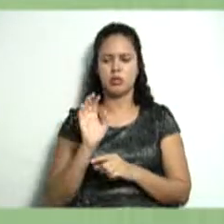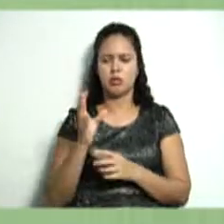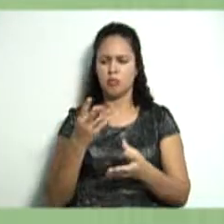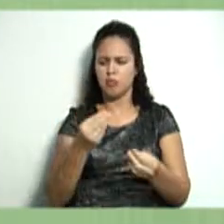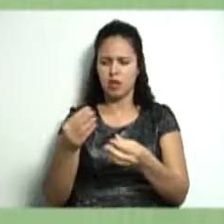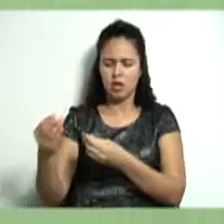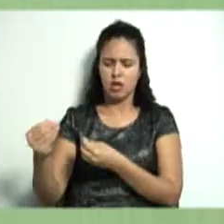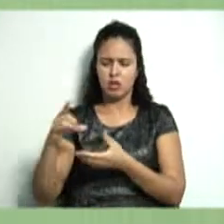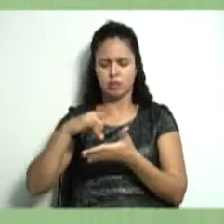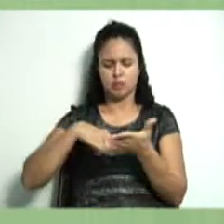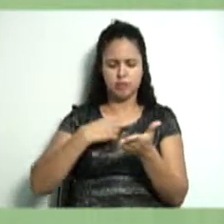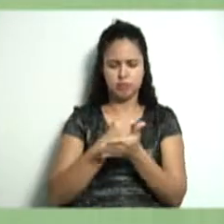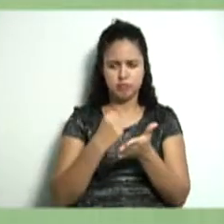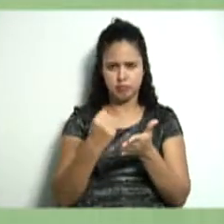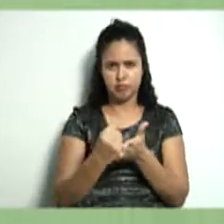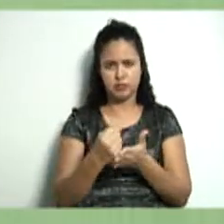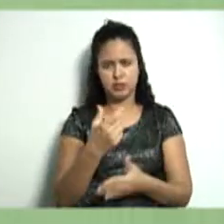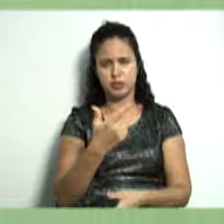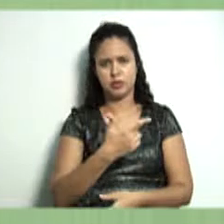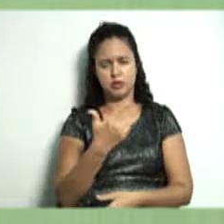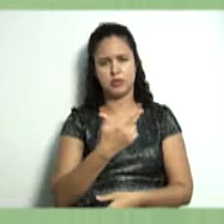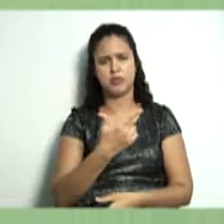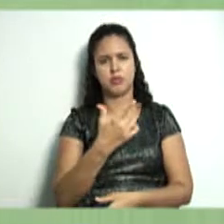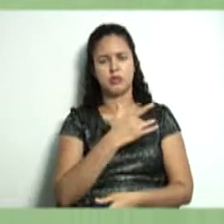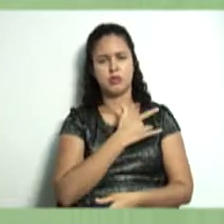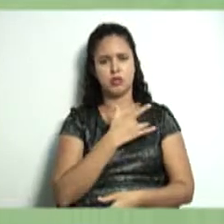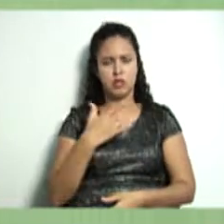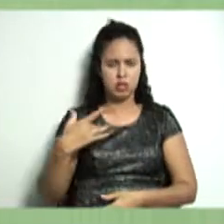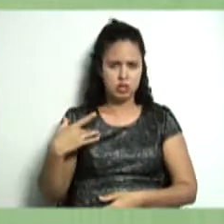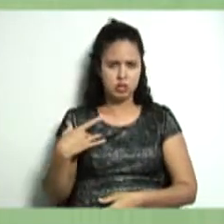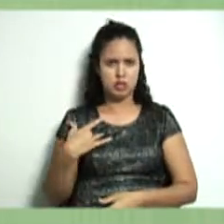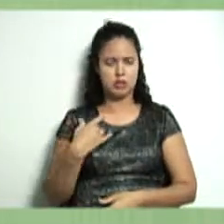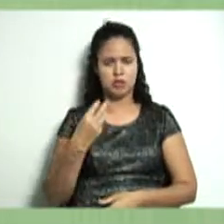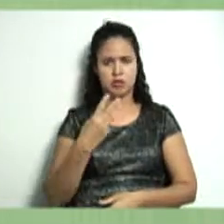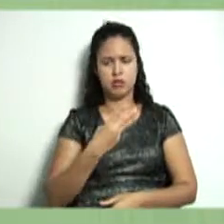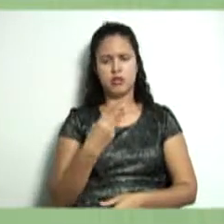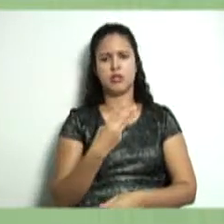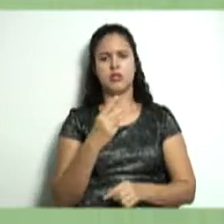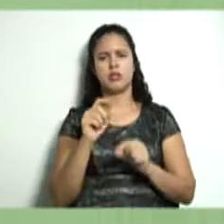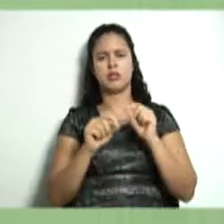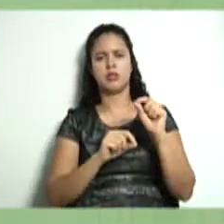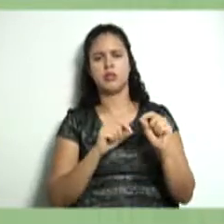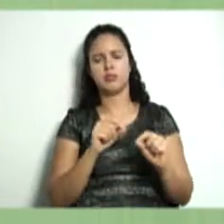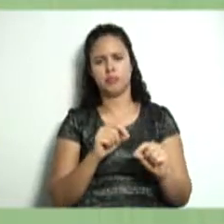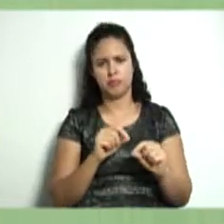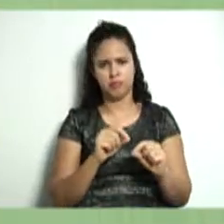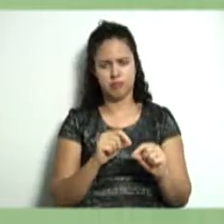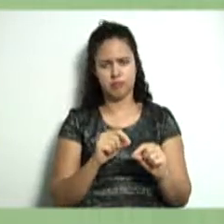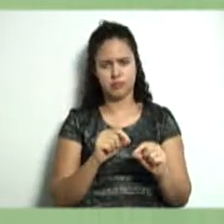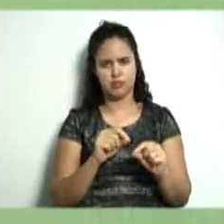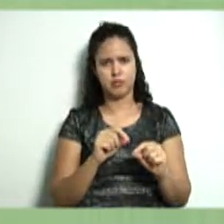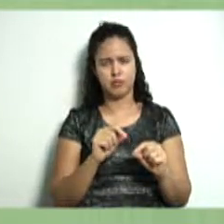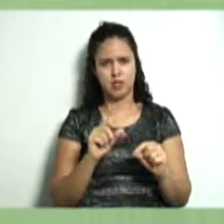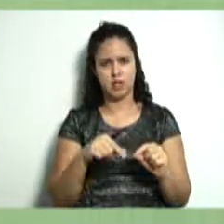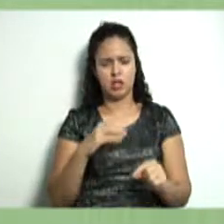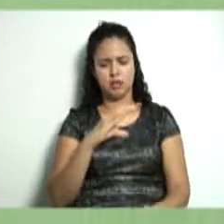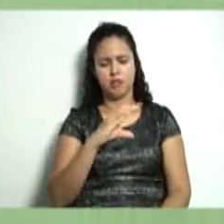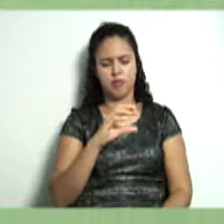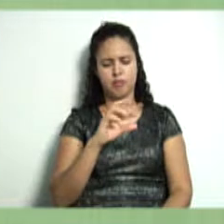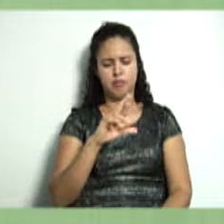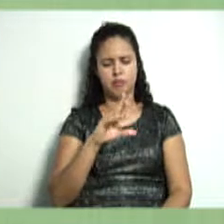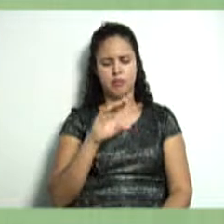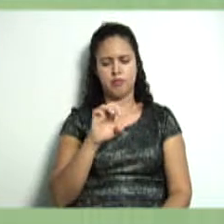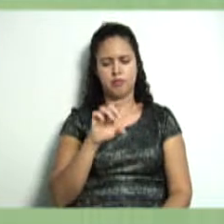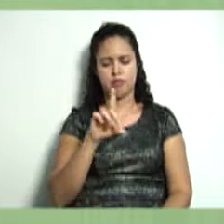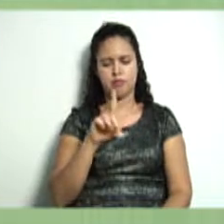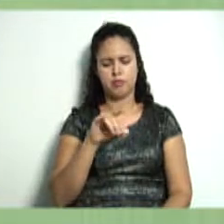No segundo lugar vem o ramo de saúde. No terceiro lugar vem o ramo de crédito, empregando ali